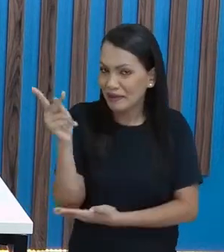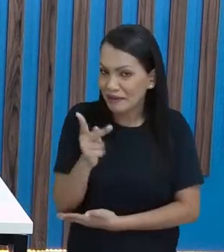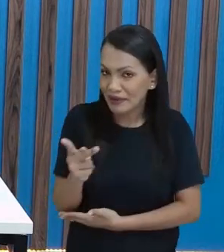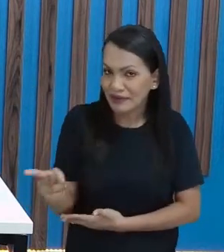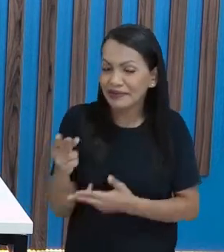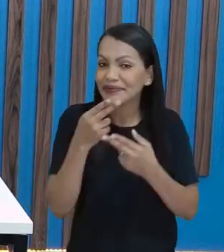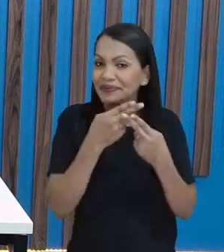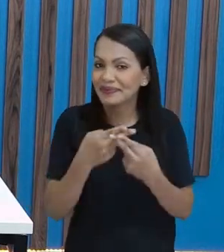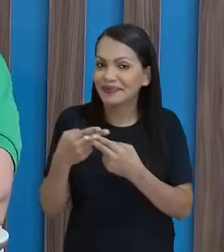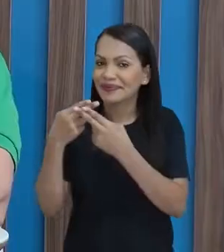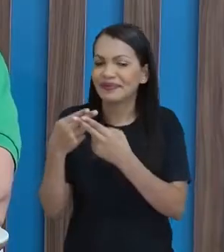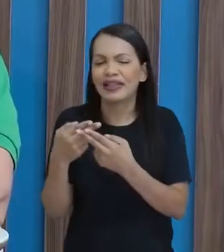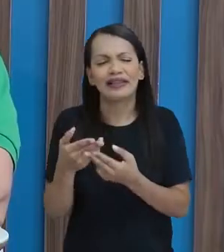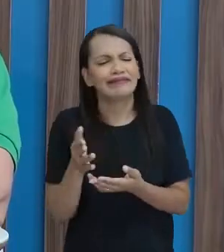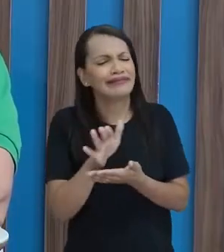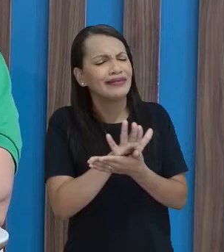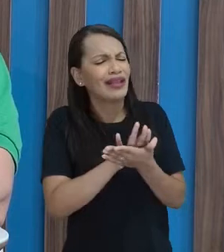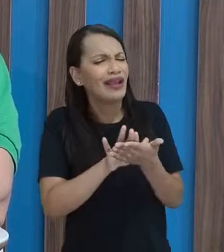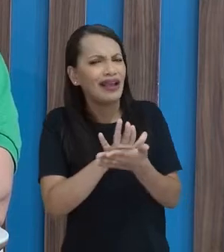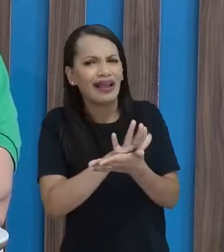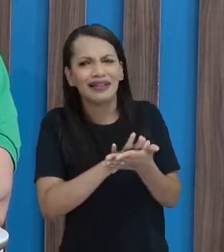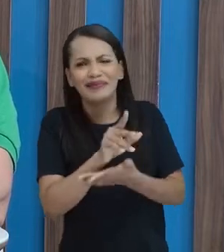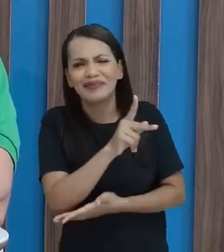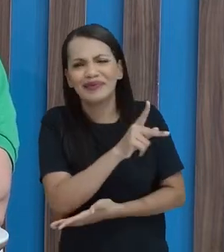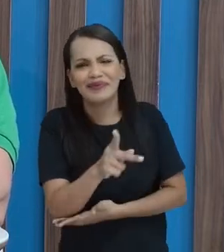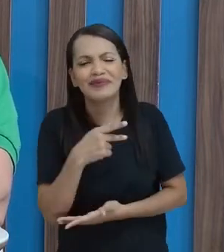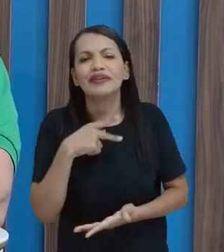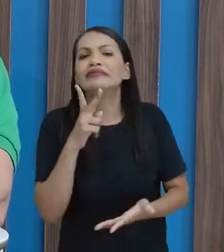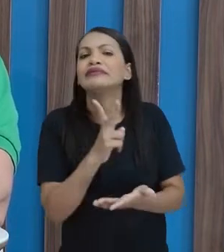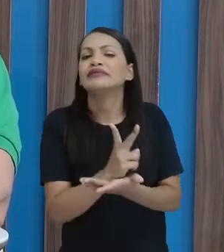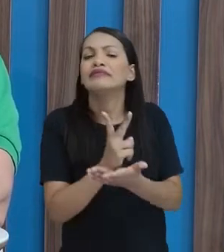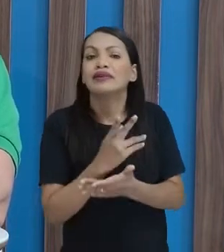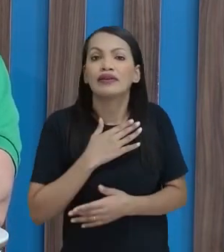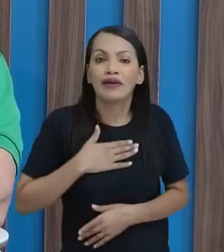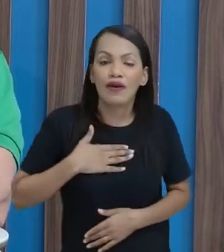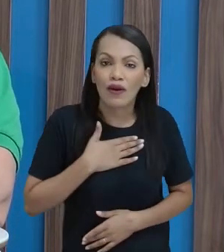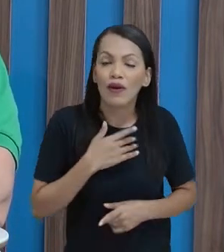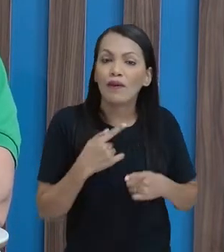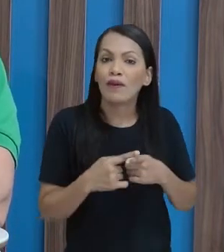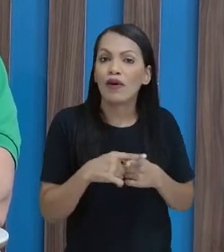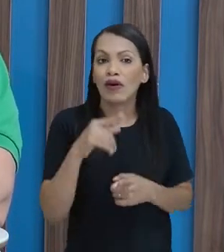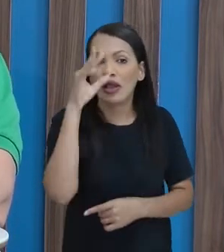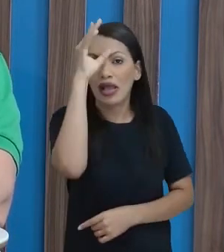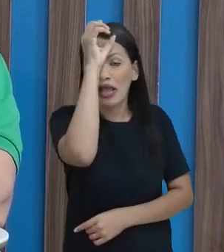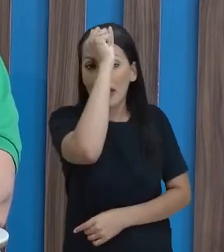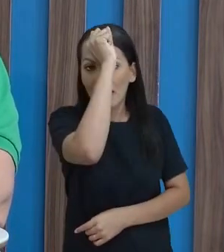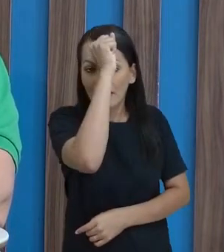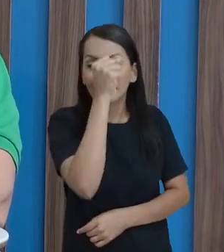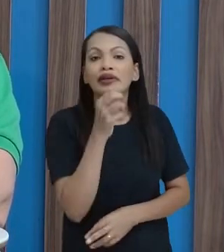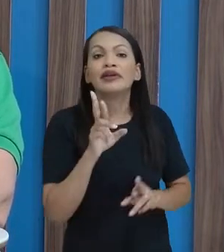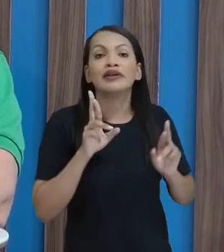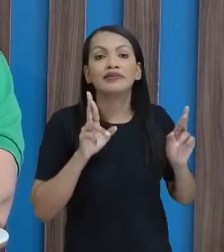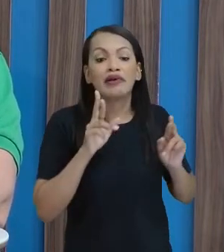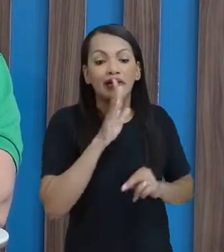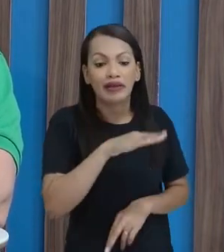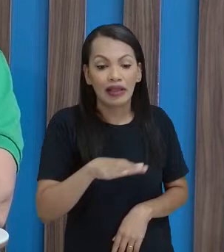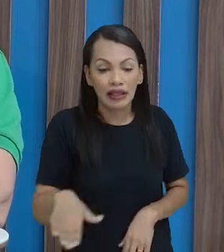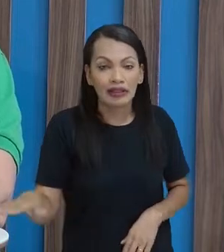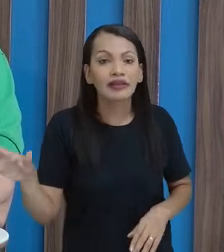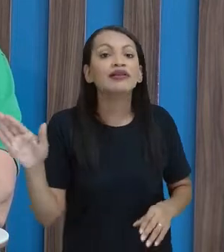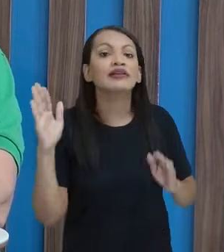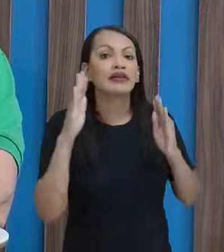ajudar na aula. Por nada, professora Josi. Eu sempre gosto, porque eu sempre aprendo um pouco mais. Espero que as crianças também em casa